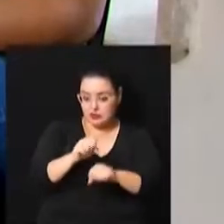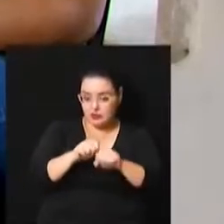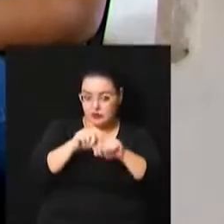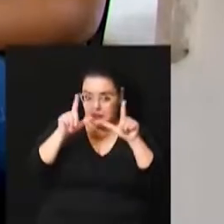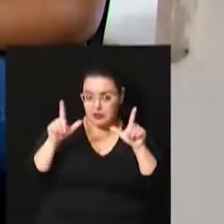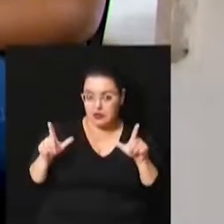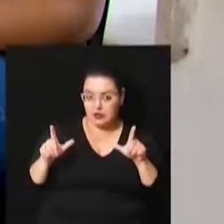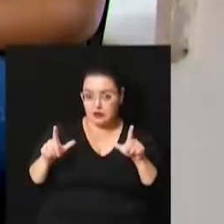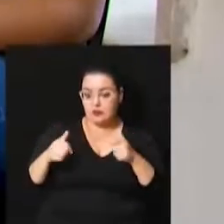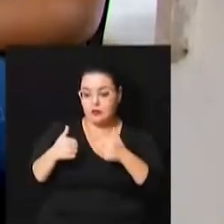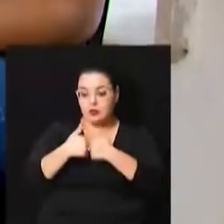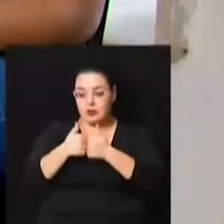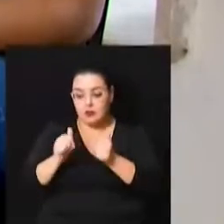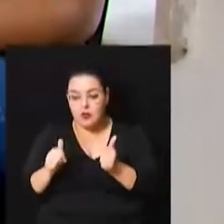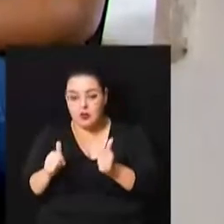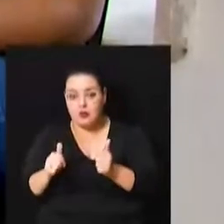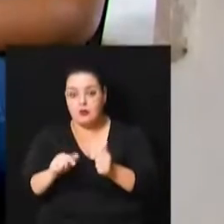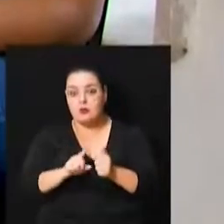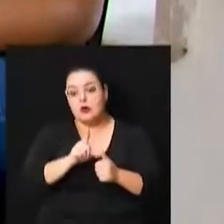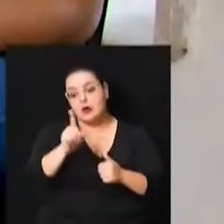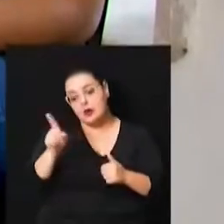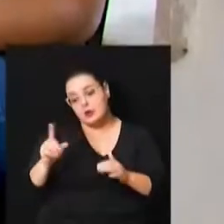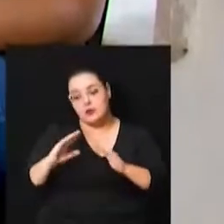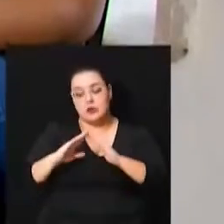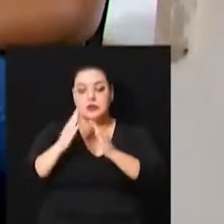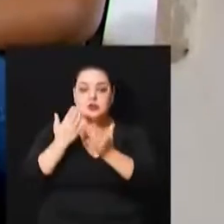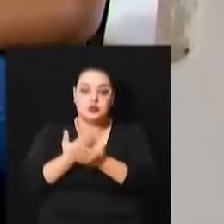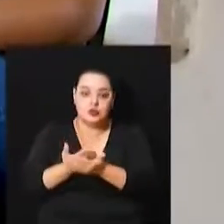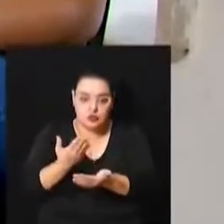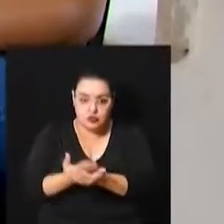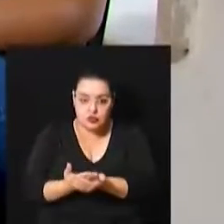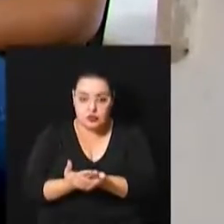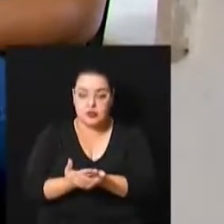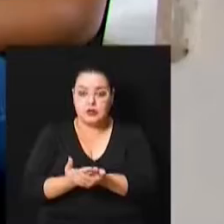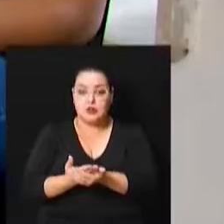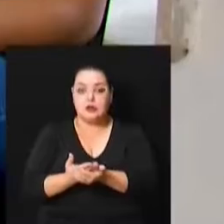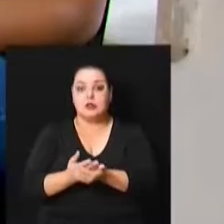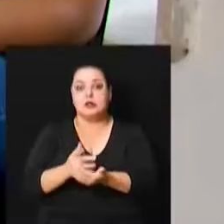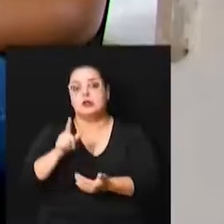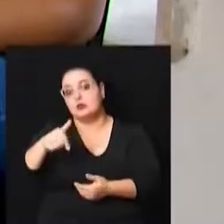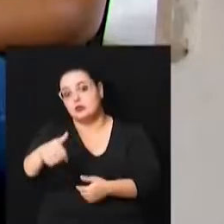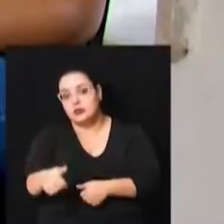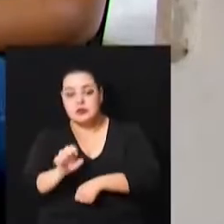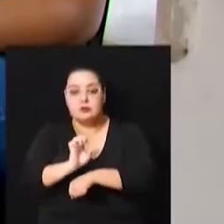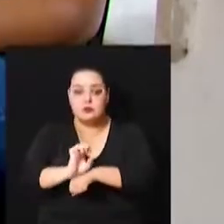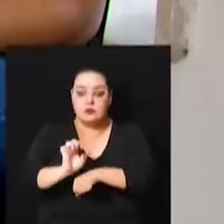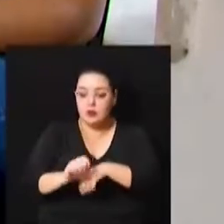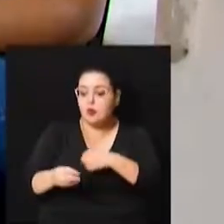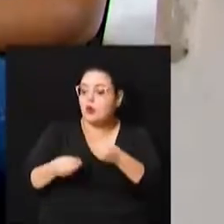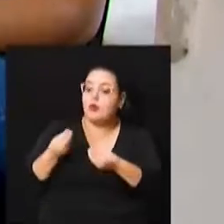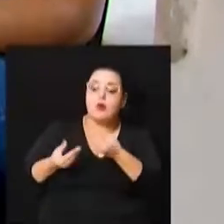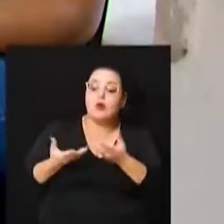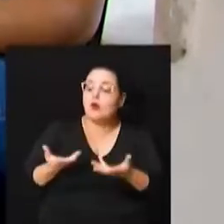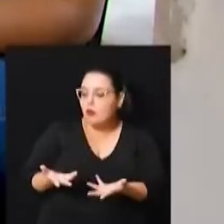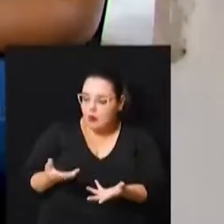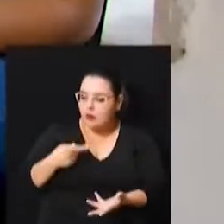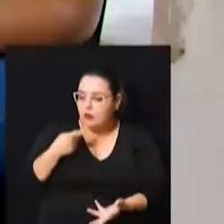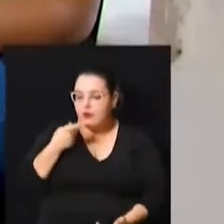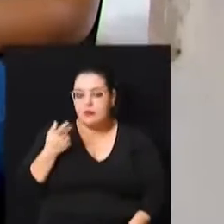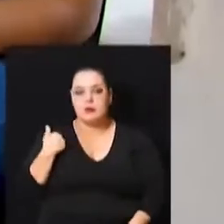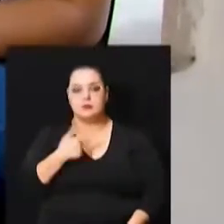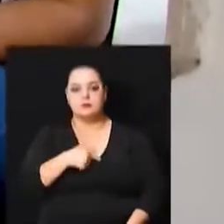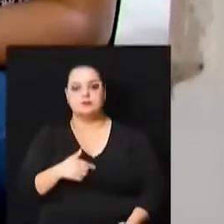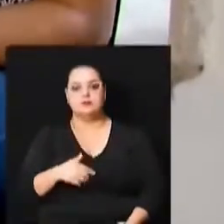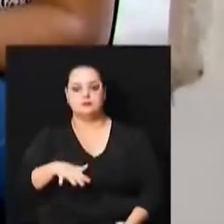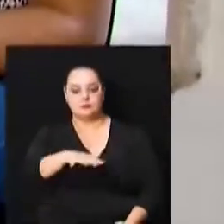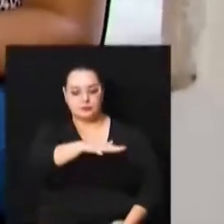não é? Pegava ônibus para estudar, aí depois ia para o estágio. Bom, enfim, conta pra gente como que era. Eu